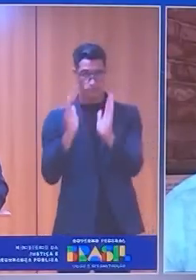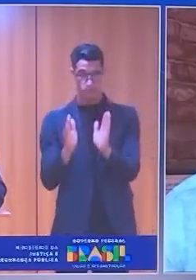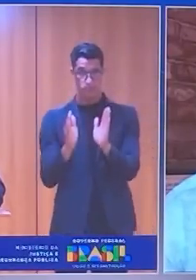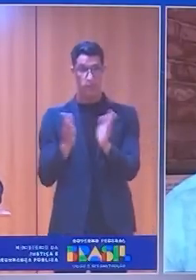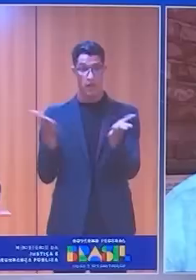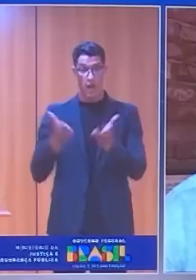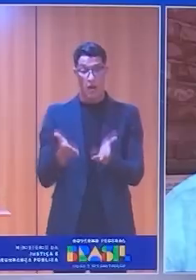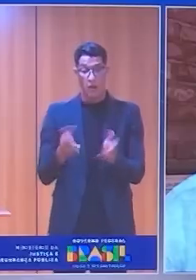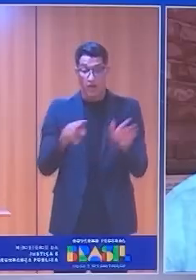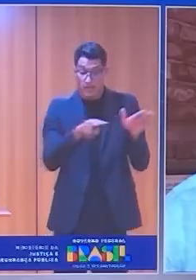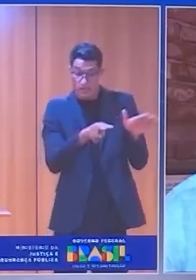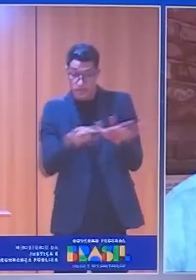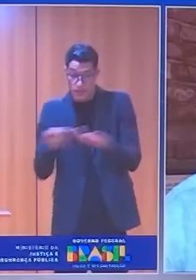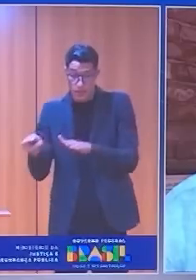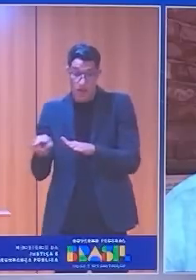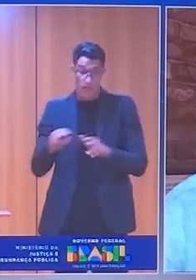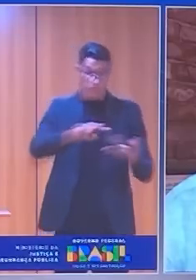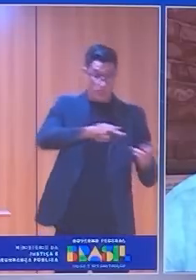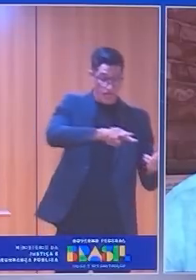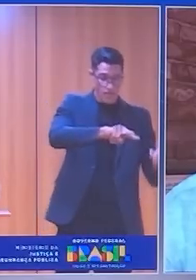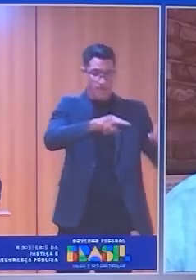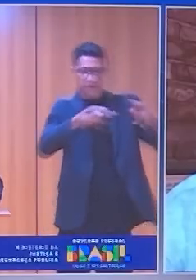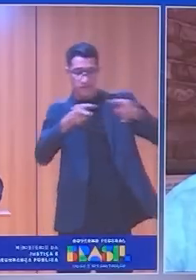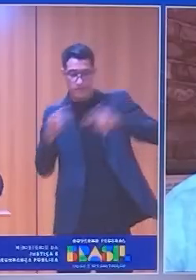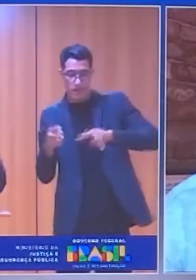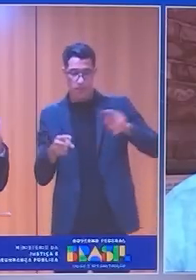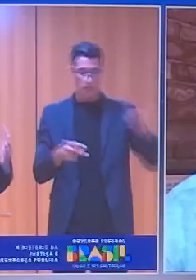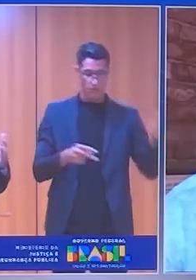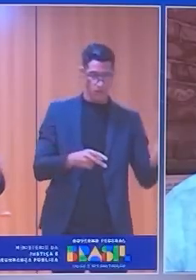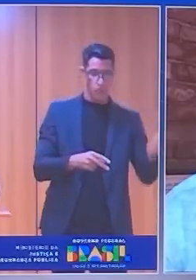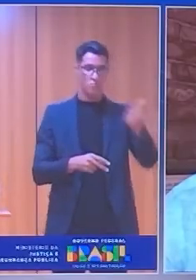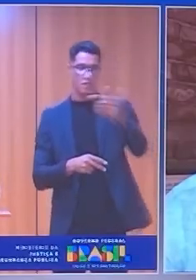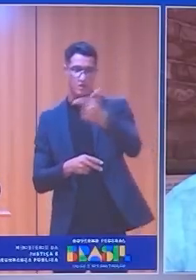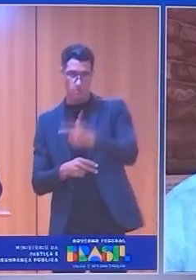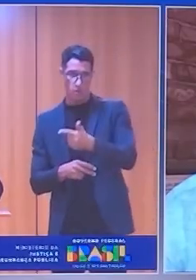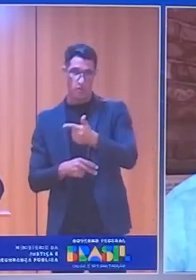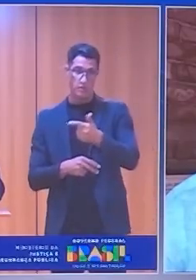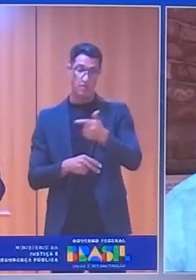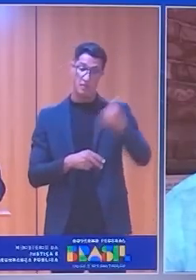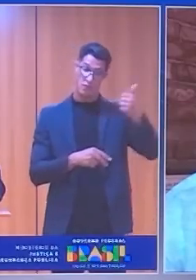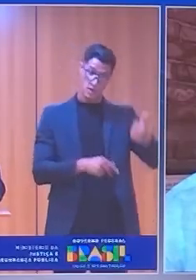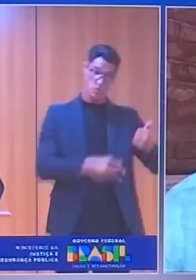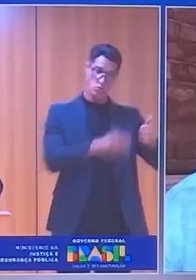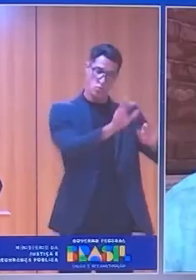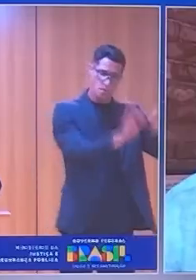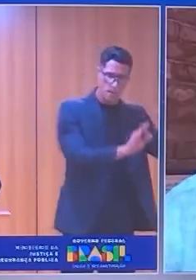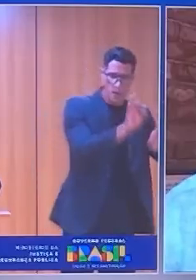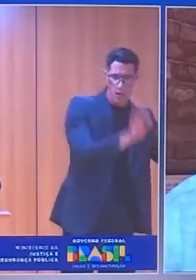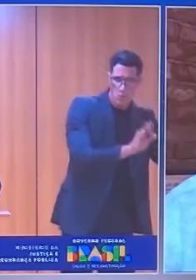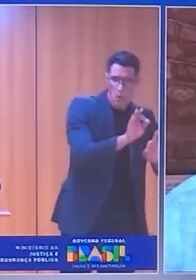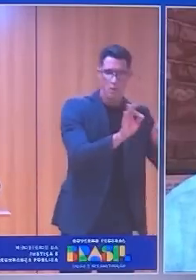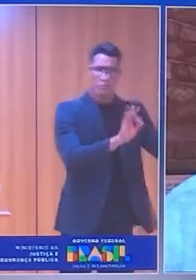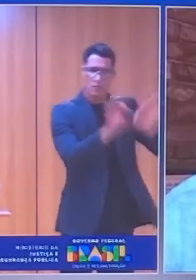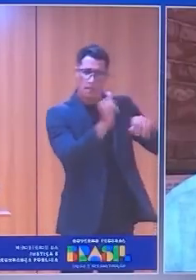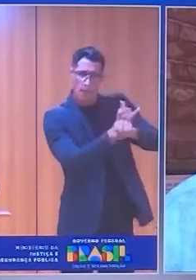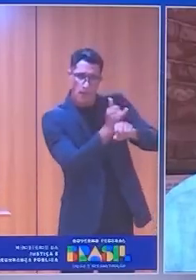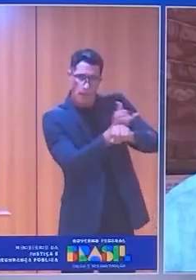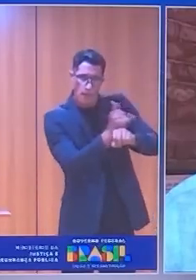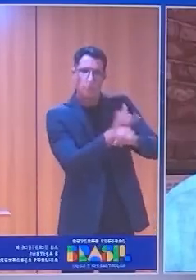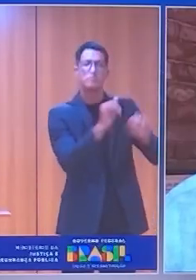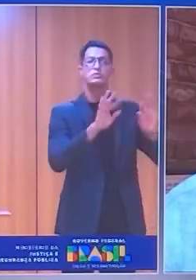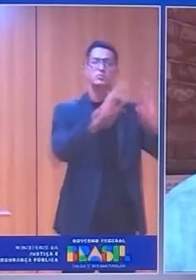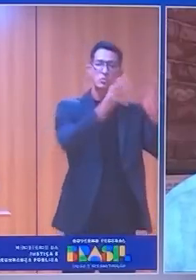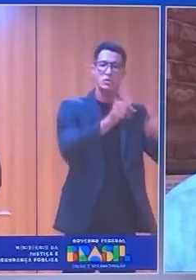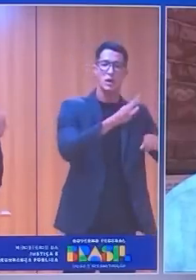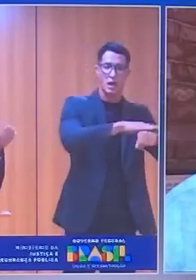Não, é sério mesmo. Achei que era um negócio meio feio. Tá muito mal. Não, a única coisa que eu tenho a dizer é porque tá dando muita doença no